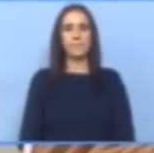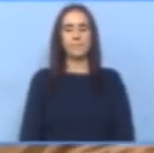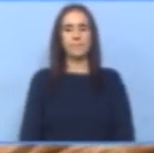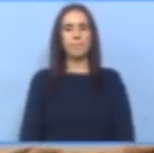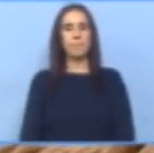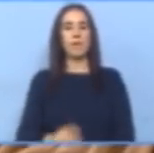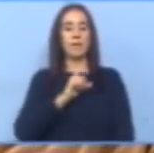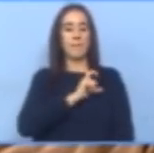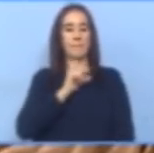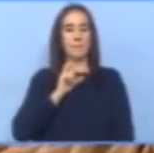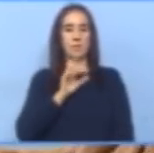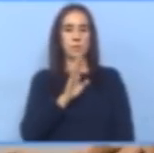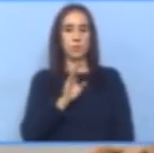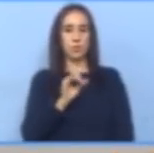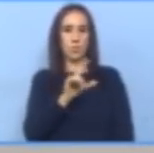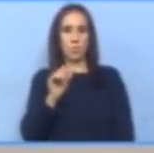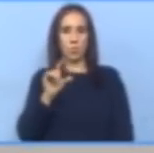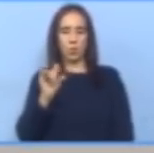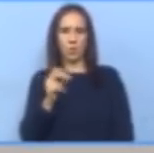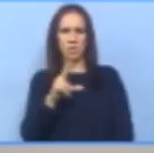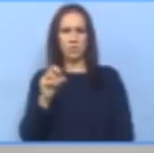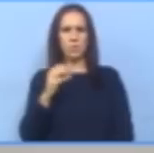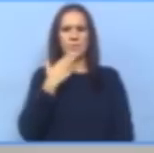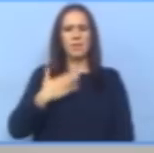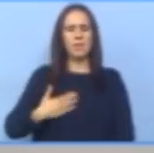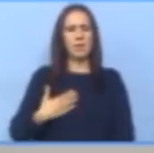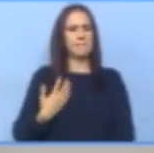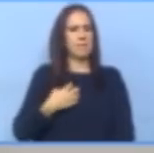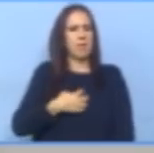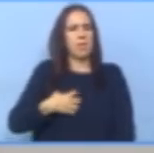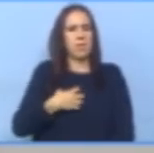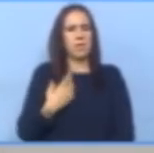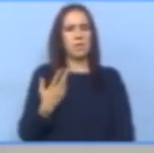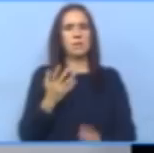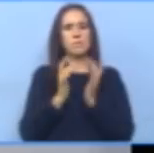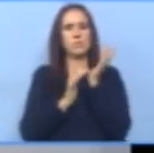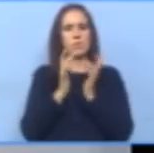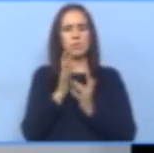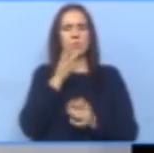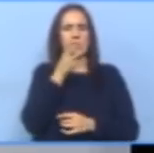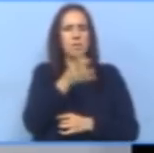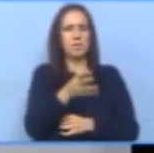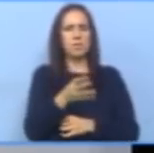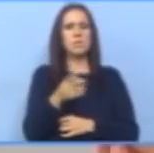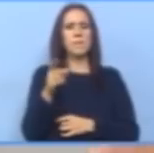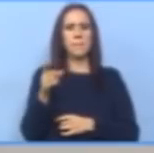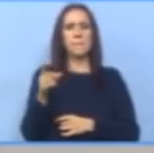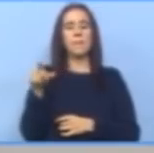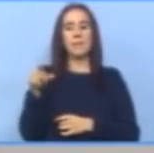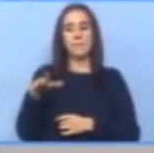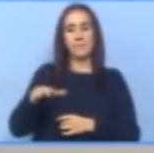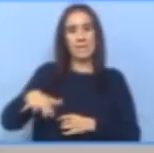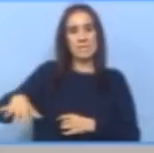Padre João Lourenço, de facto, acaba por ser desconcertante a forma como Jesus diz quem pode pertencer ou não a